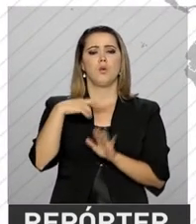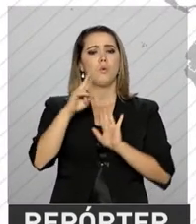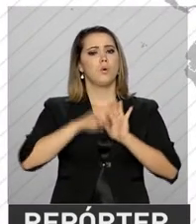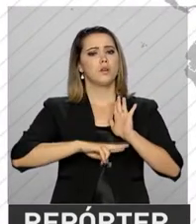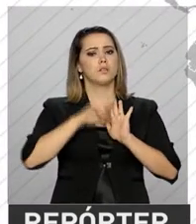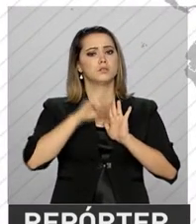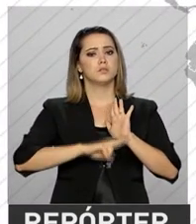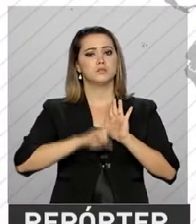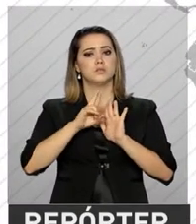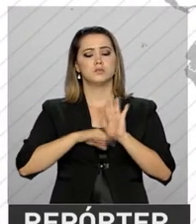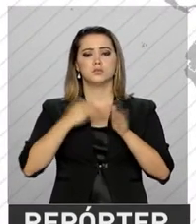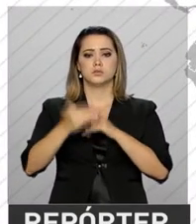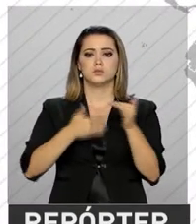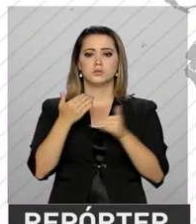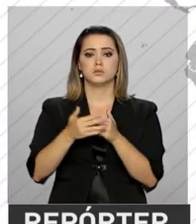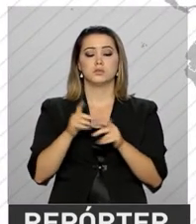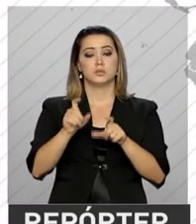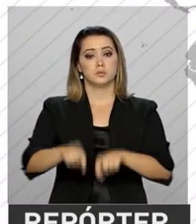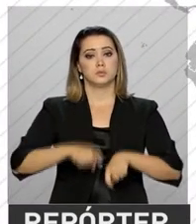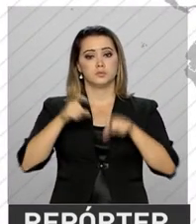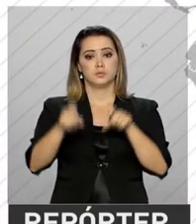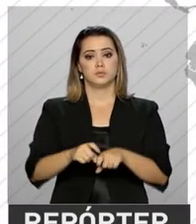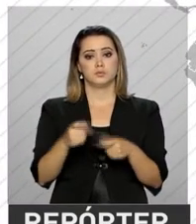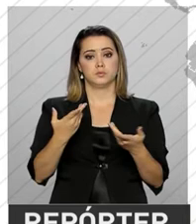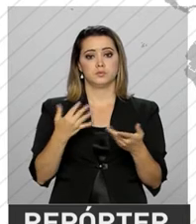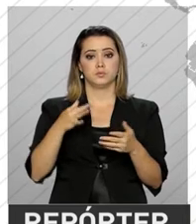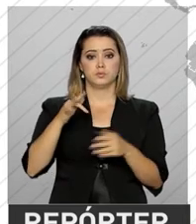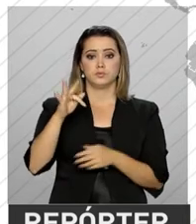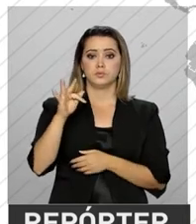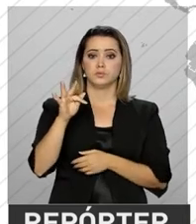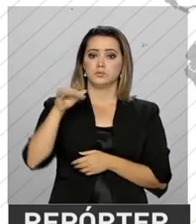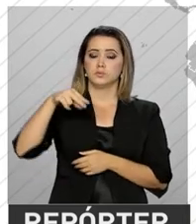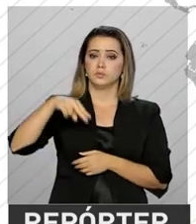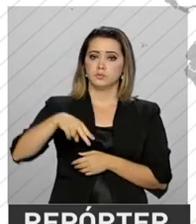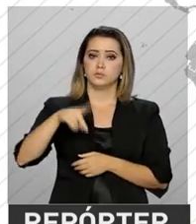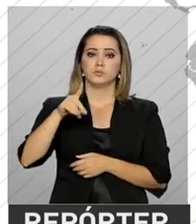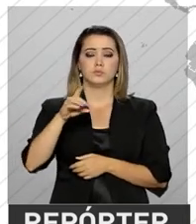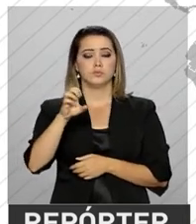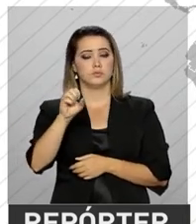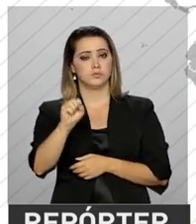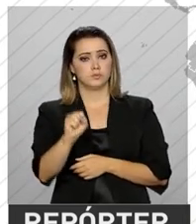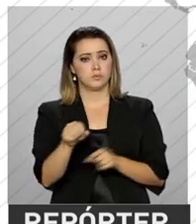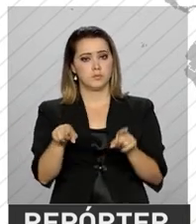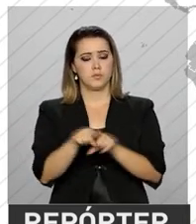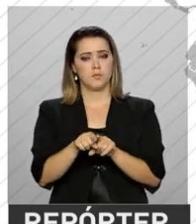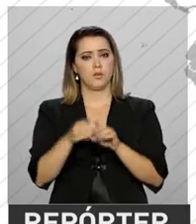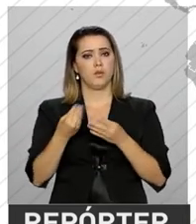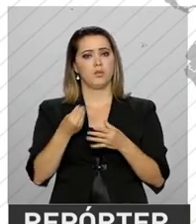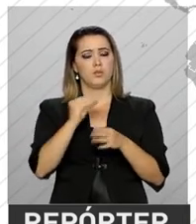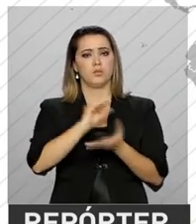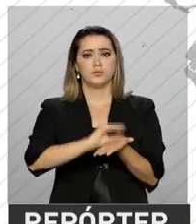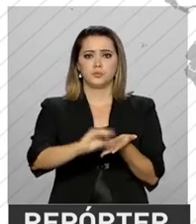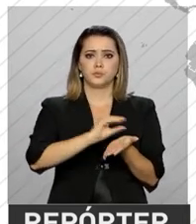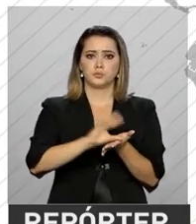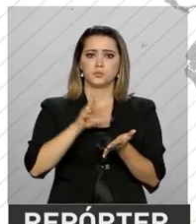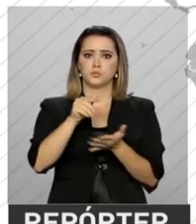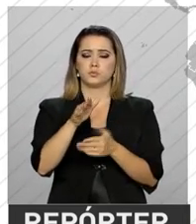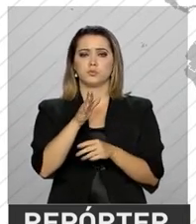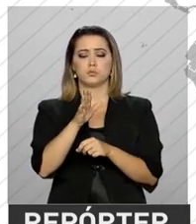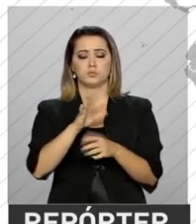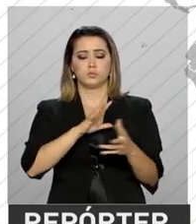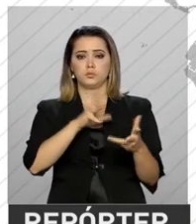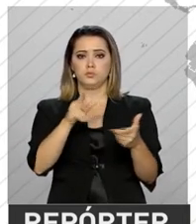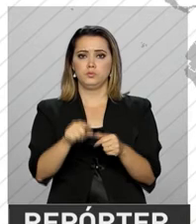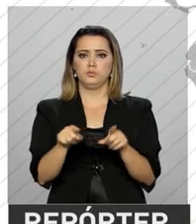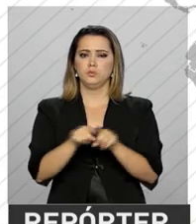desenvolvimento rural do fundo internacional de desenvolvimento agrário entidade que financia projetos no setor ao redor do mundo apurou